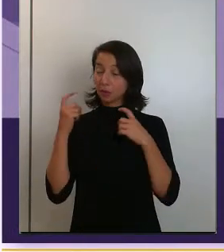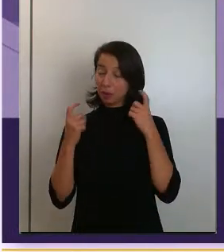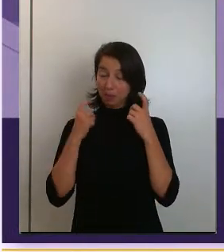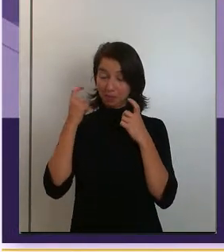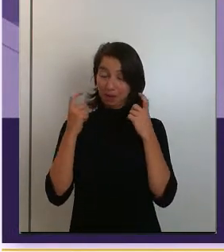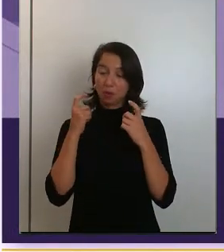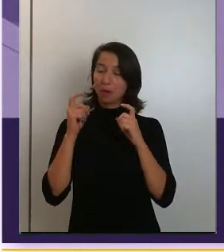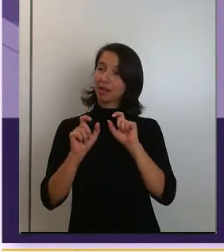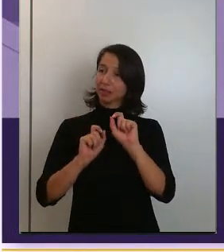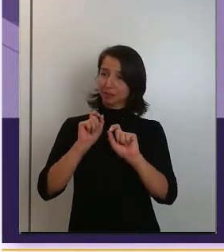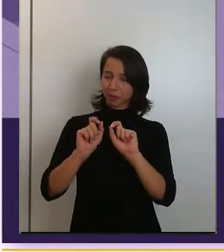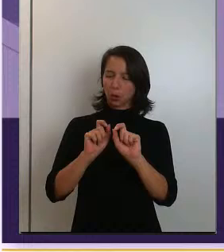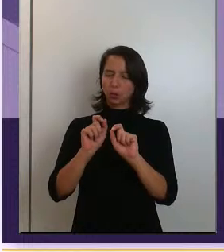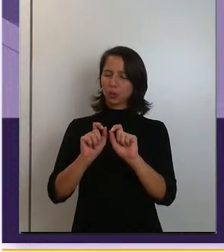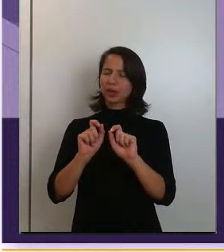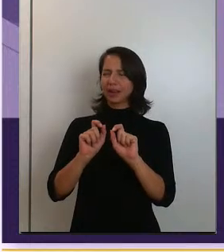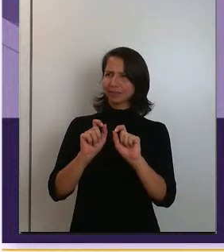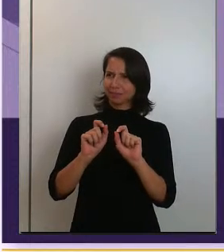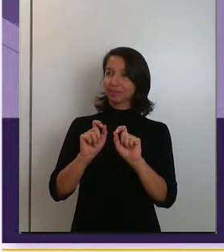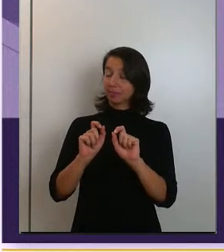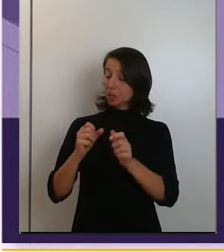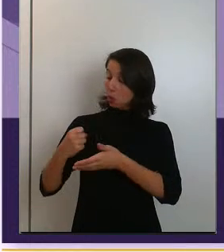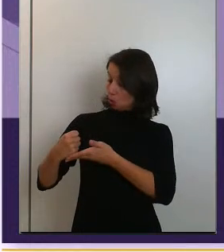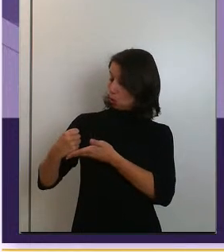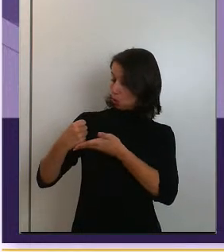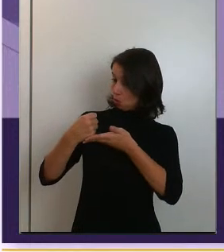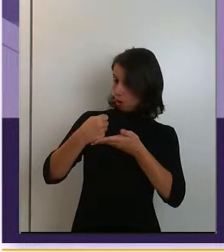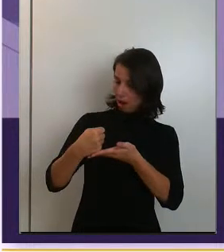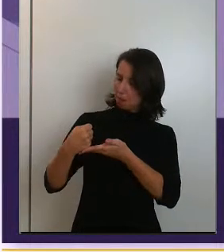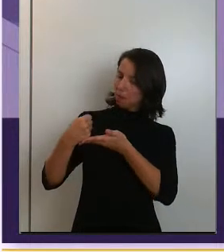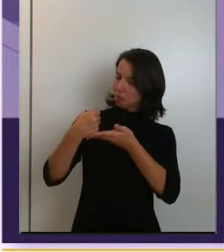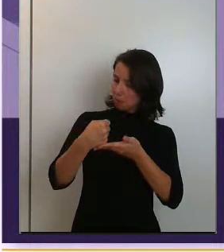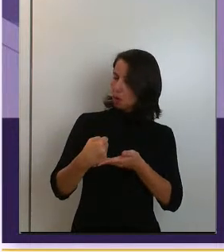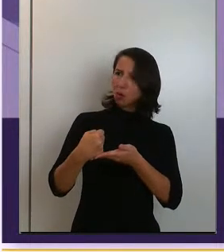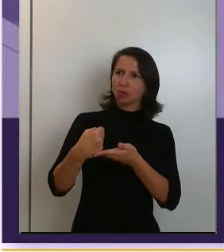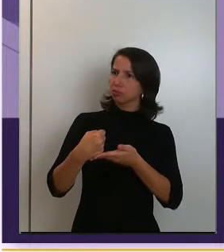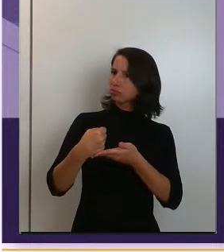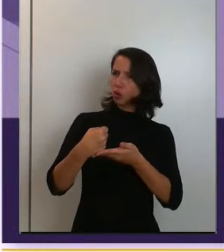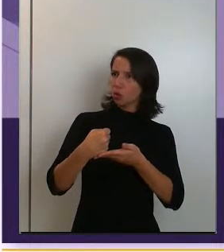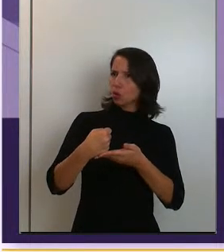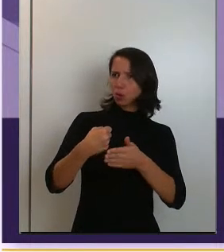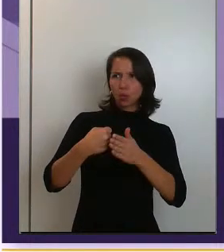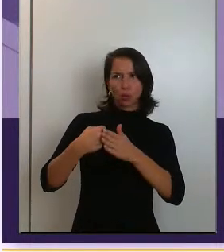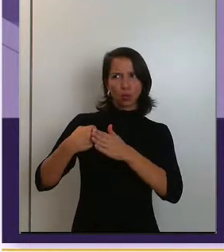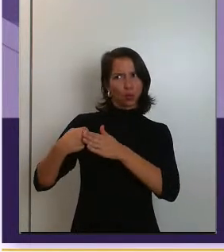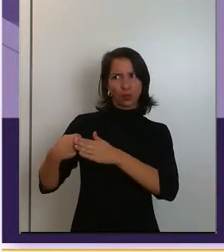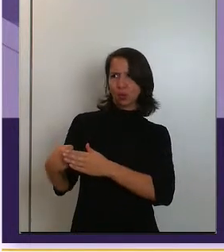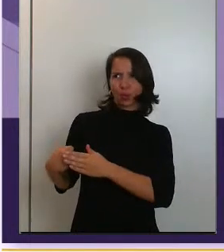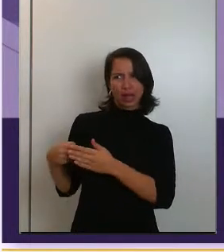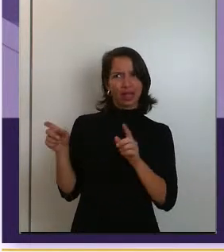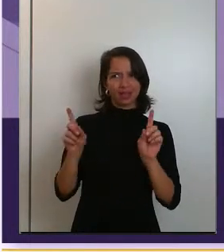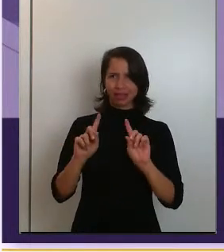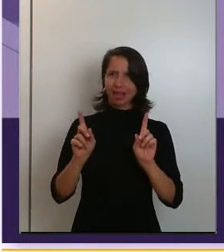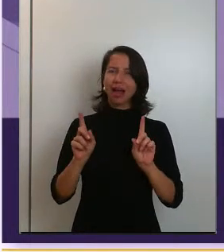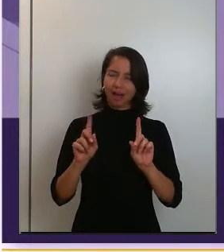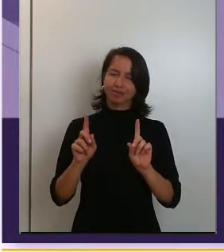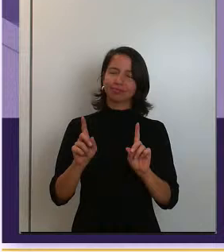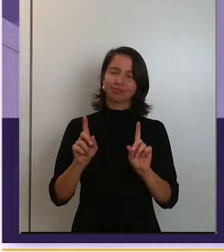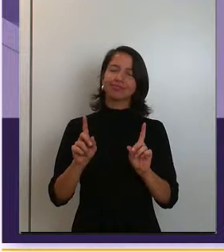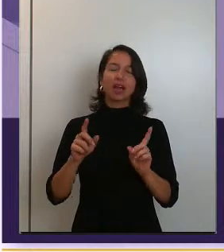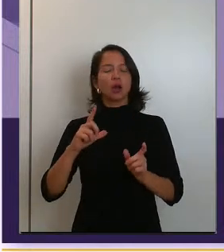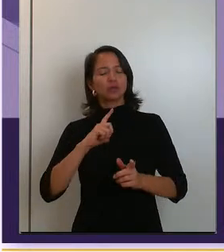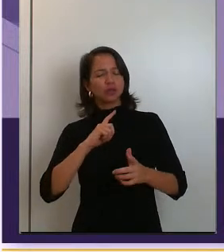que foi não perder um apoio que a gente estava tendo de pesquisadores, de estudiosos sobre o tema, para colher sugestões de questões